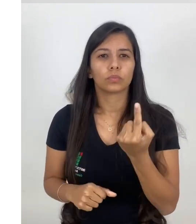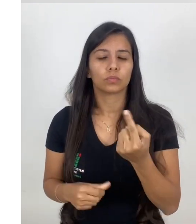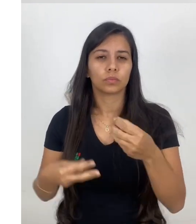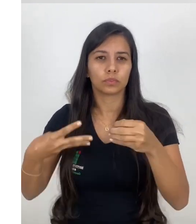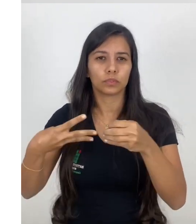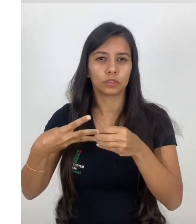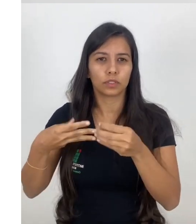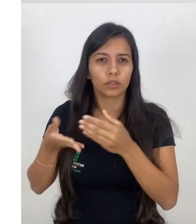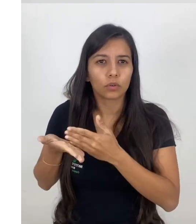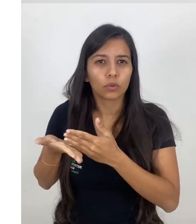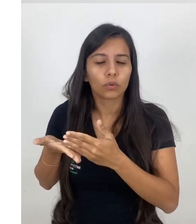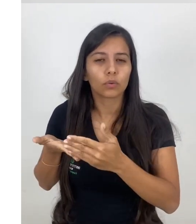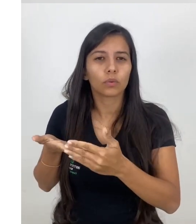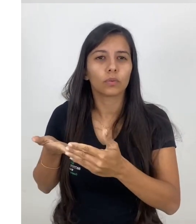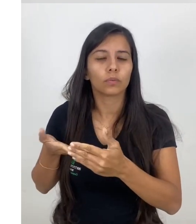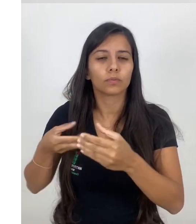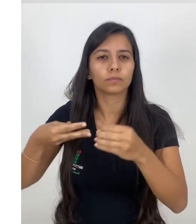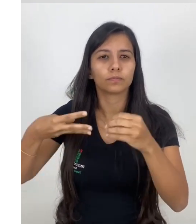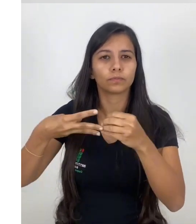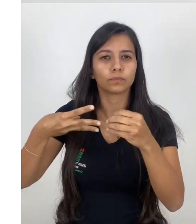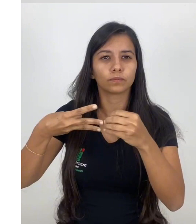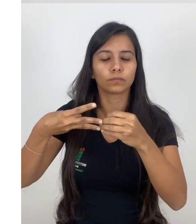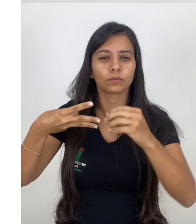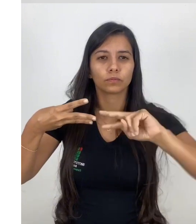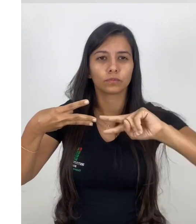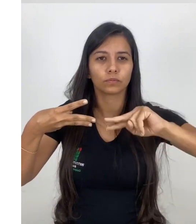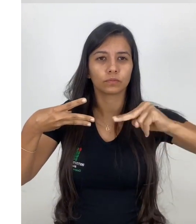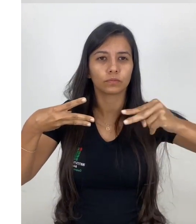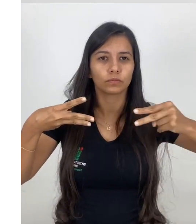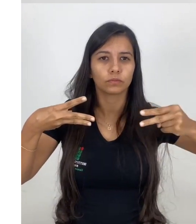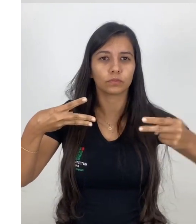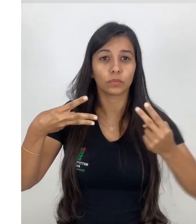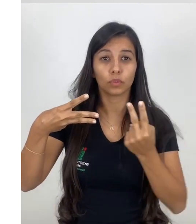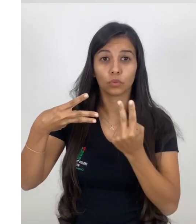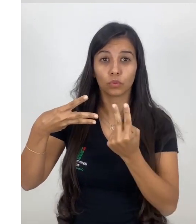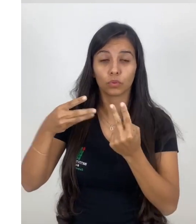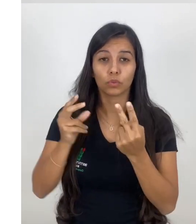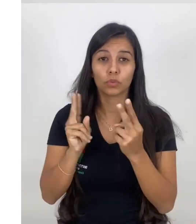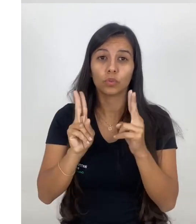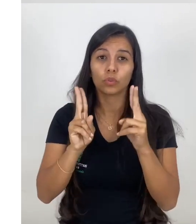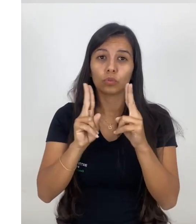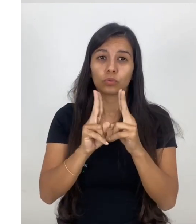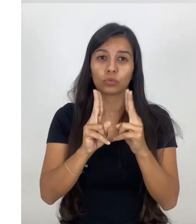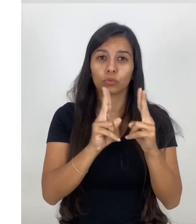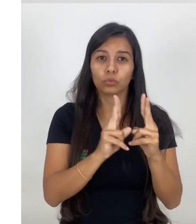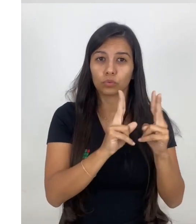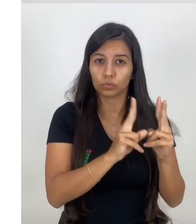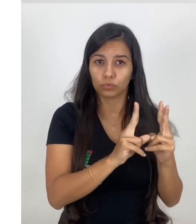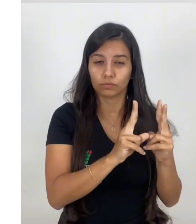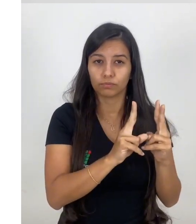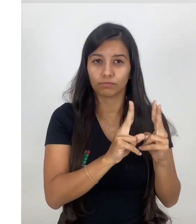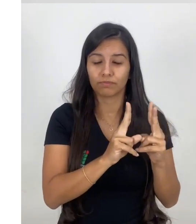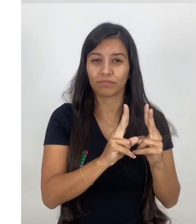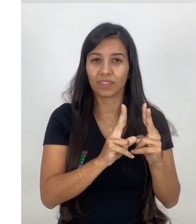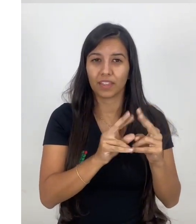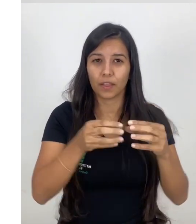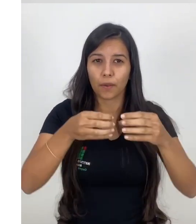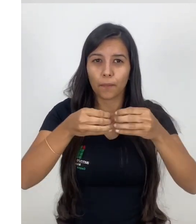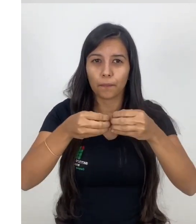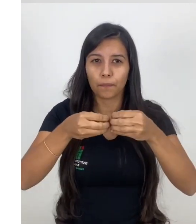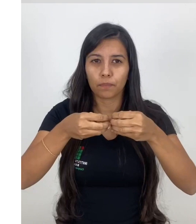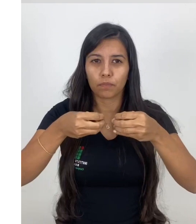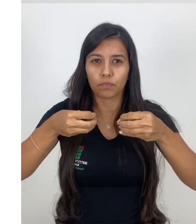uma célula que é inicialmente diploide, ou seja, que está em par, ela vai formar novas células